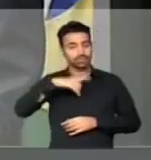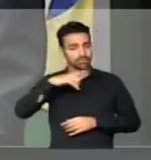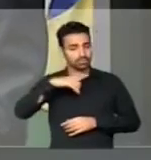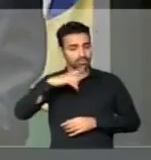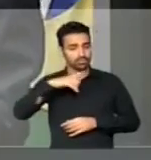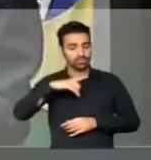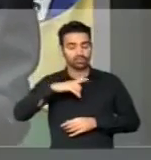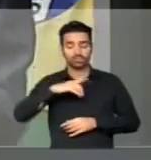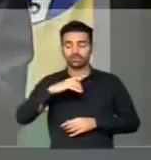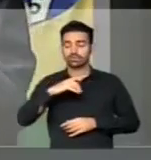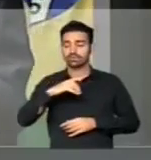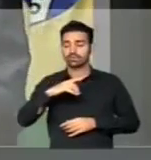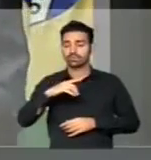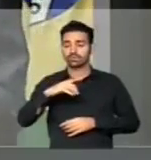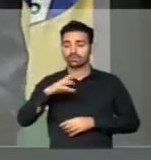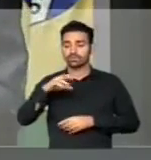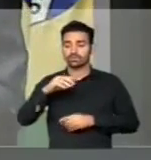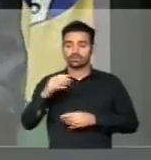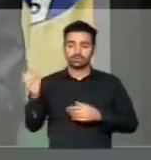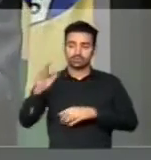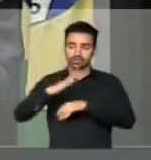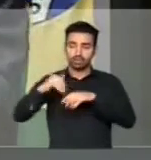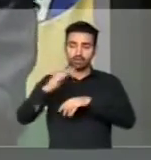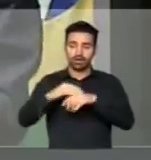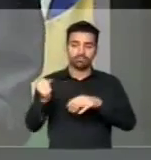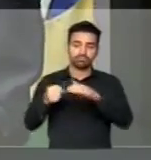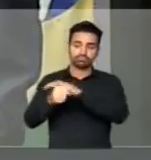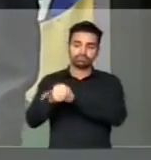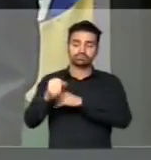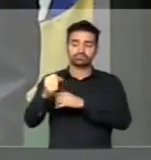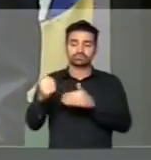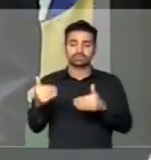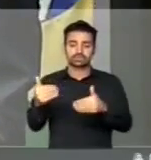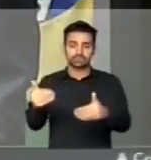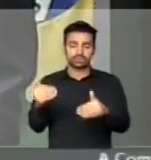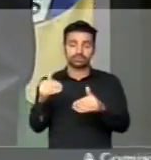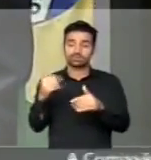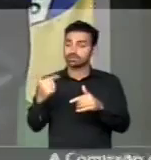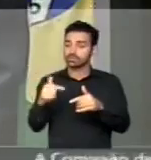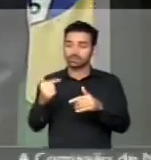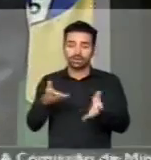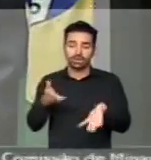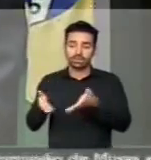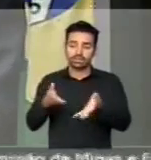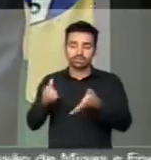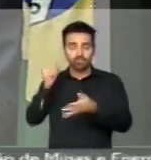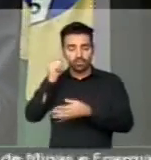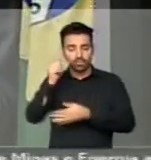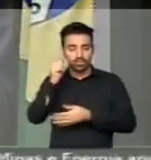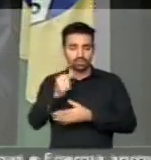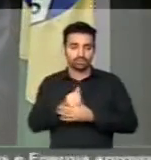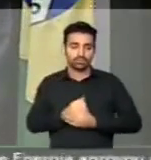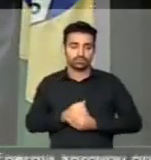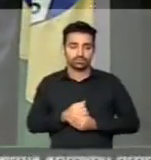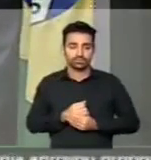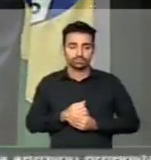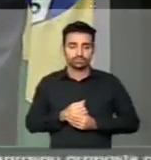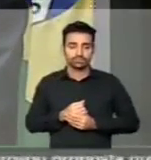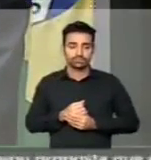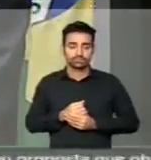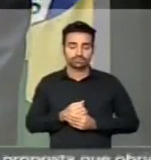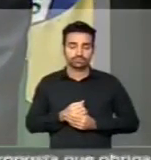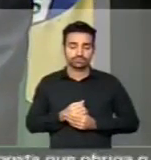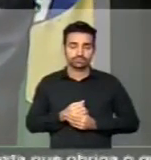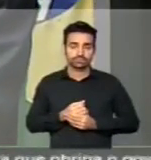do Ministério, em especial à pouca atenção dedicada às mulheres. Este,